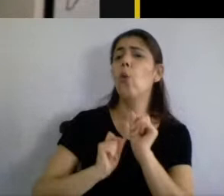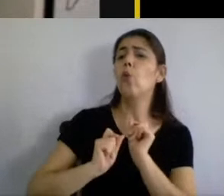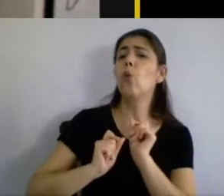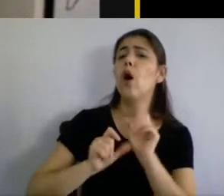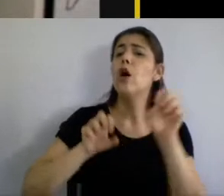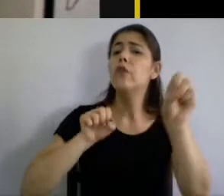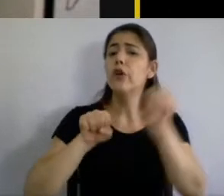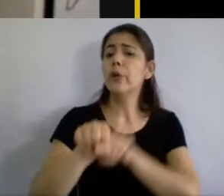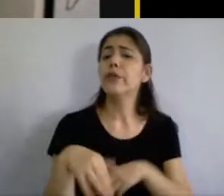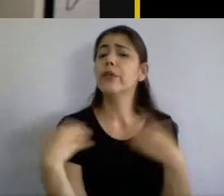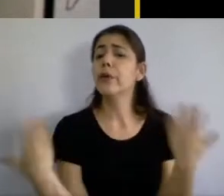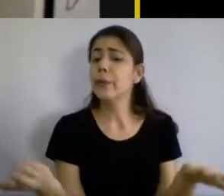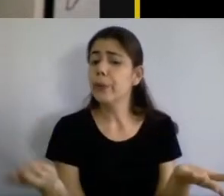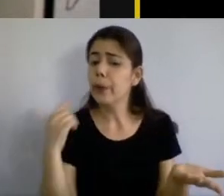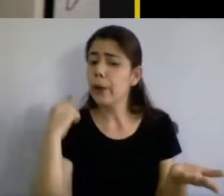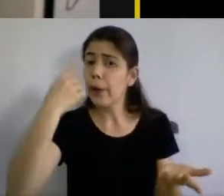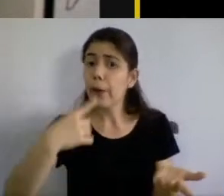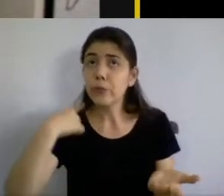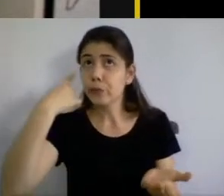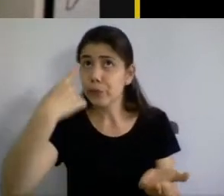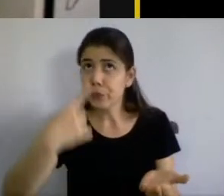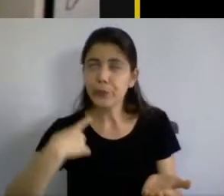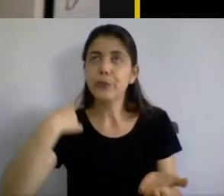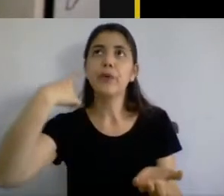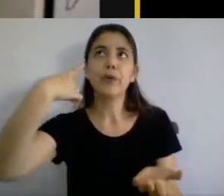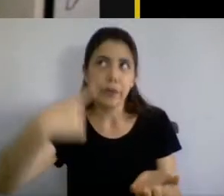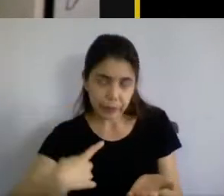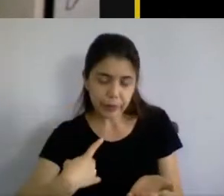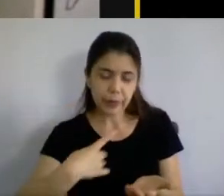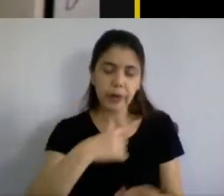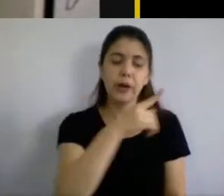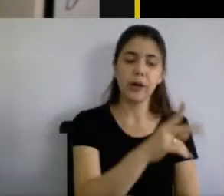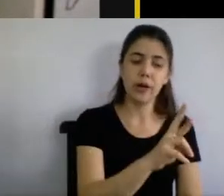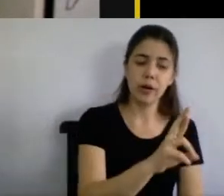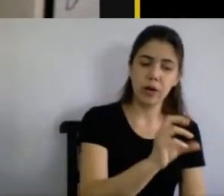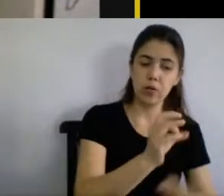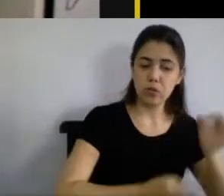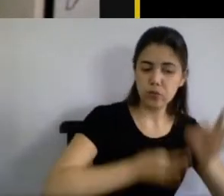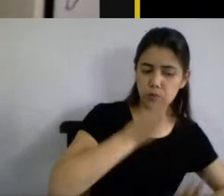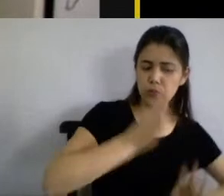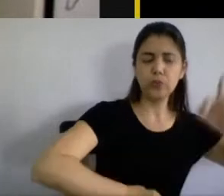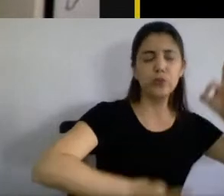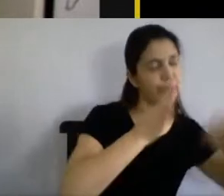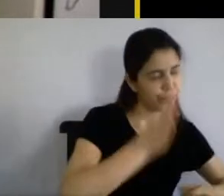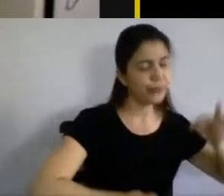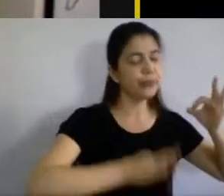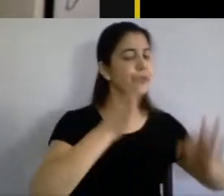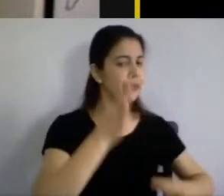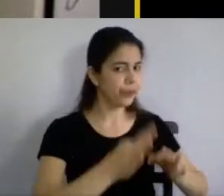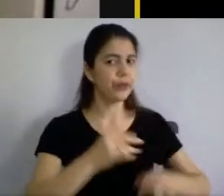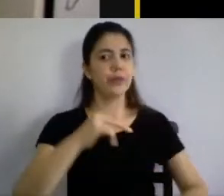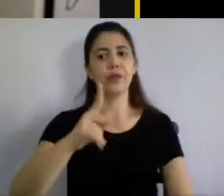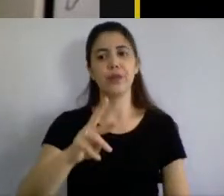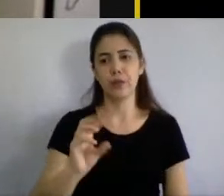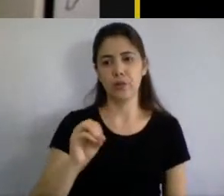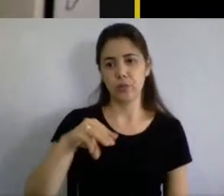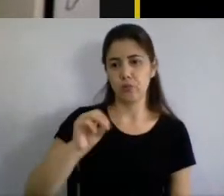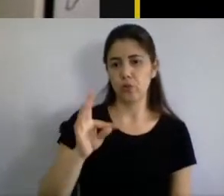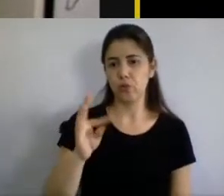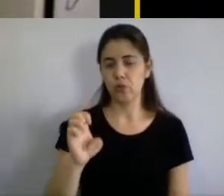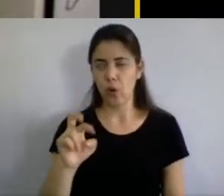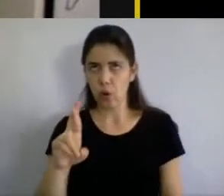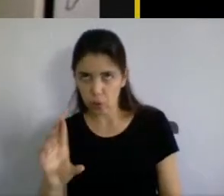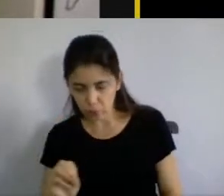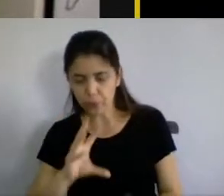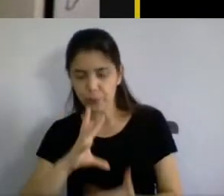advogados, advogados, promotores, promotores, promotores, e juízes, juízes, juízes. E onde que eles iam